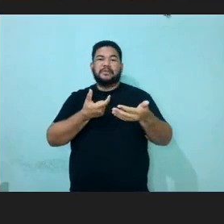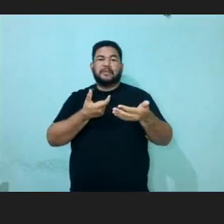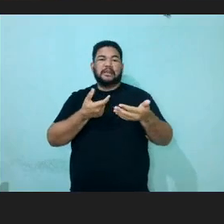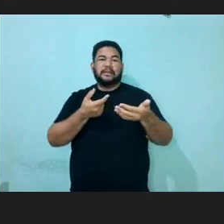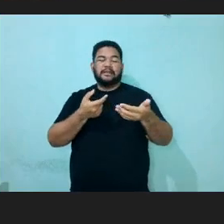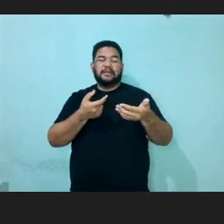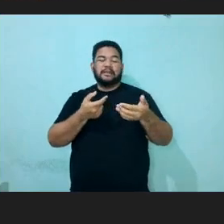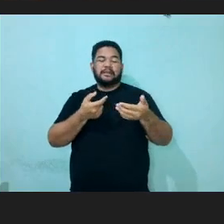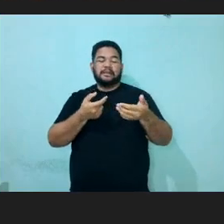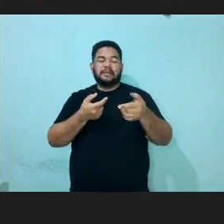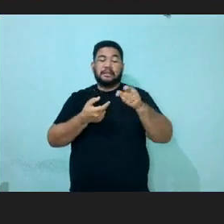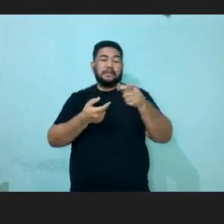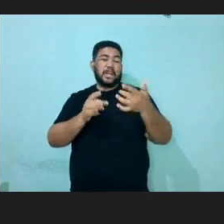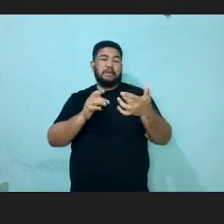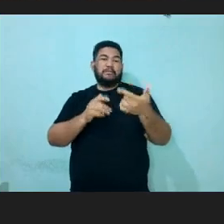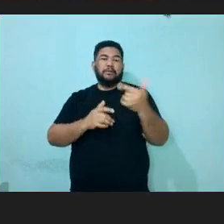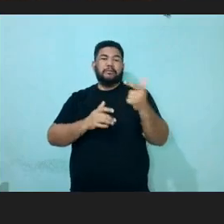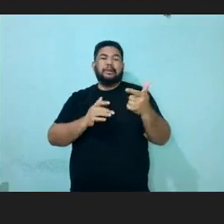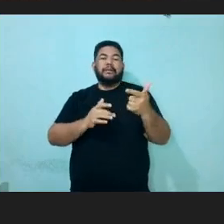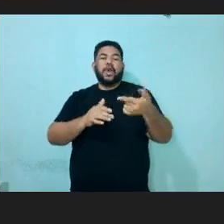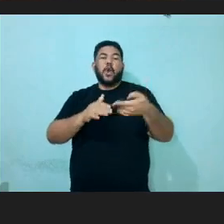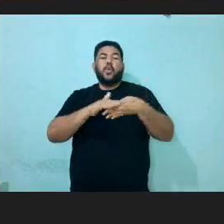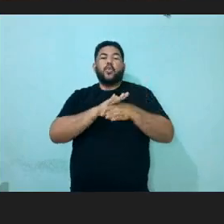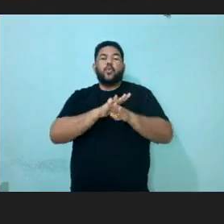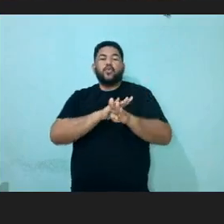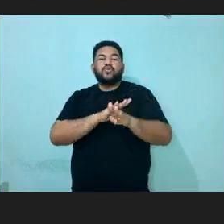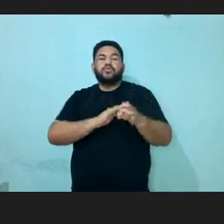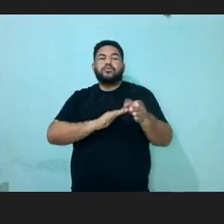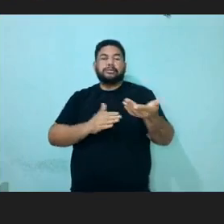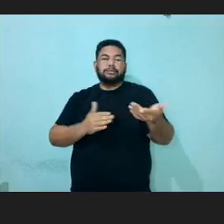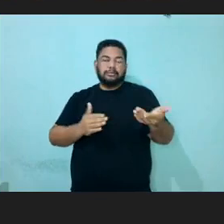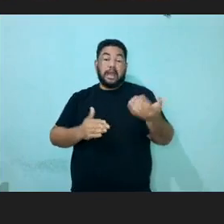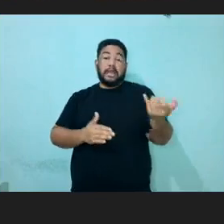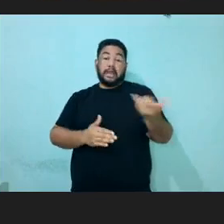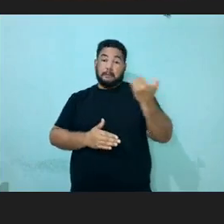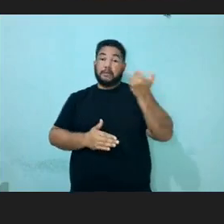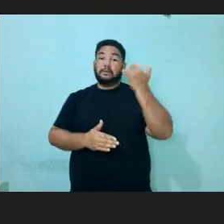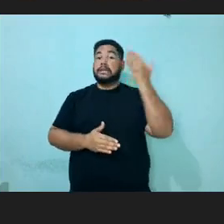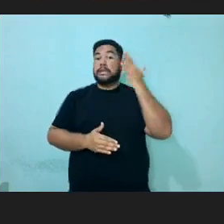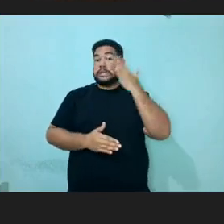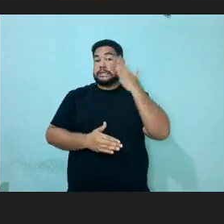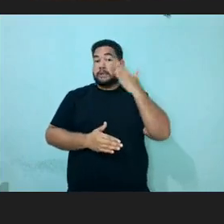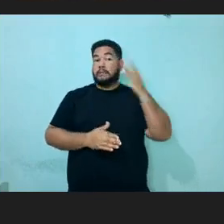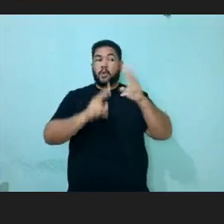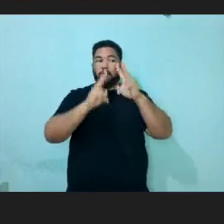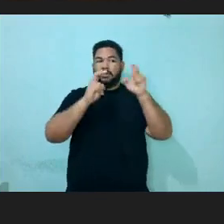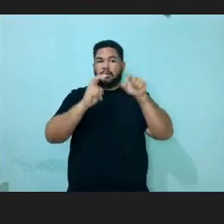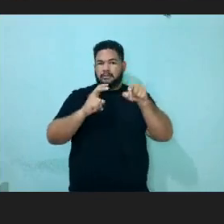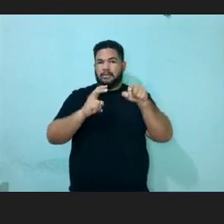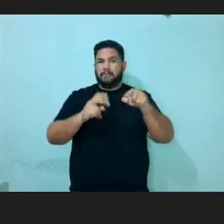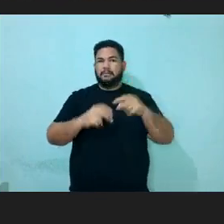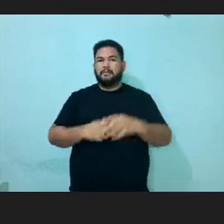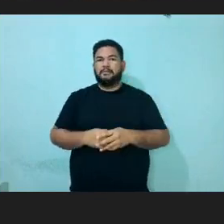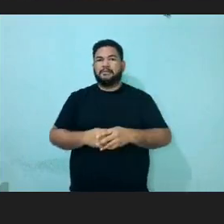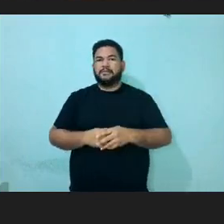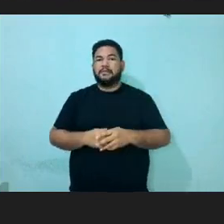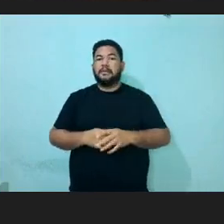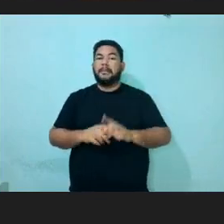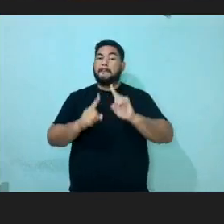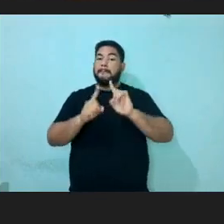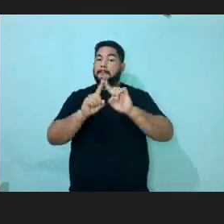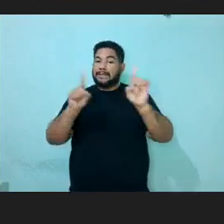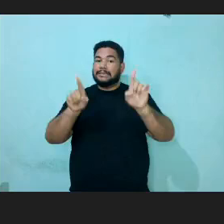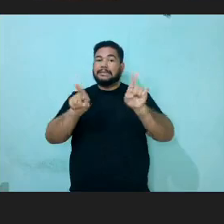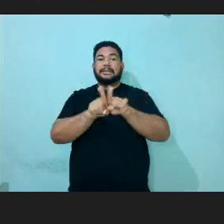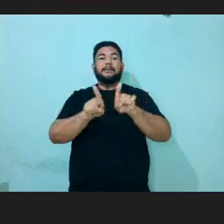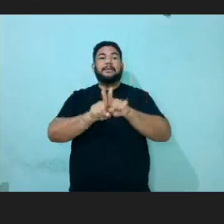estejam tão familiarizados, né? E é importante saber o porquê. Para além disso, nós